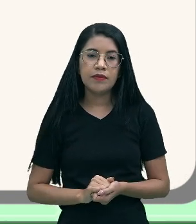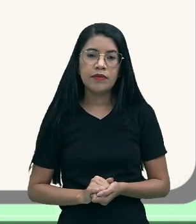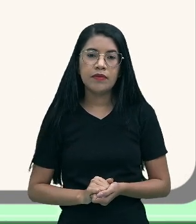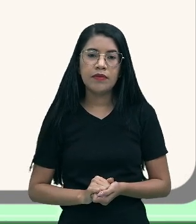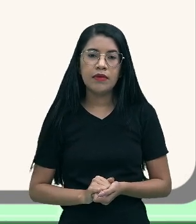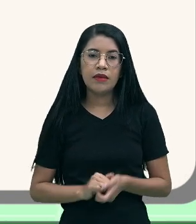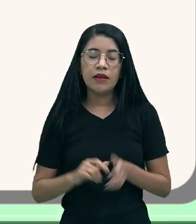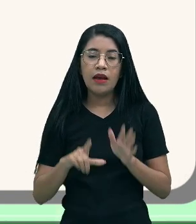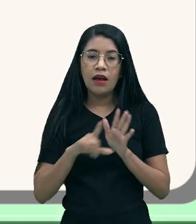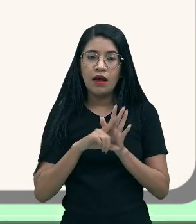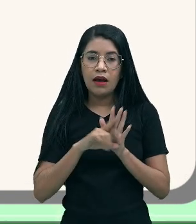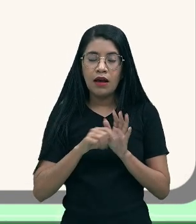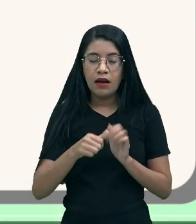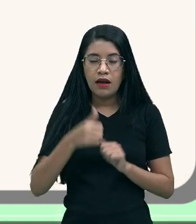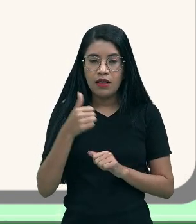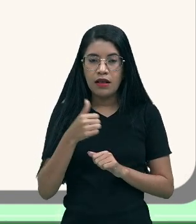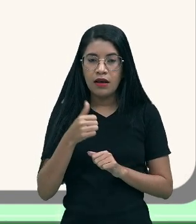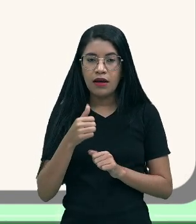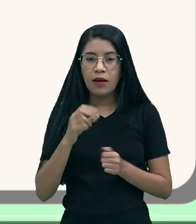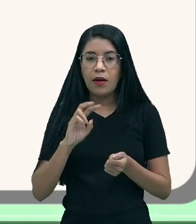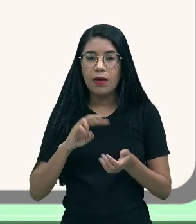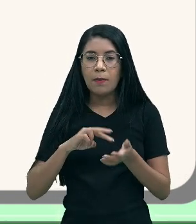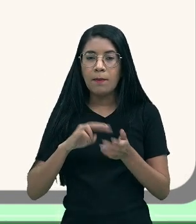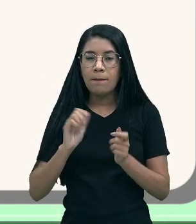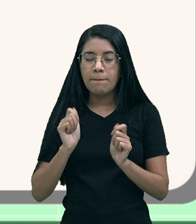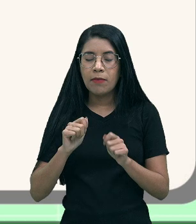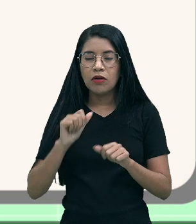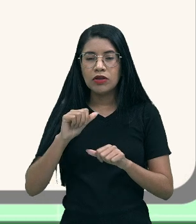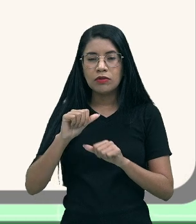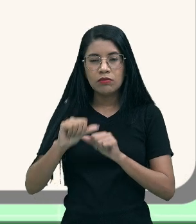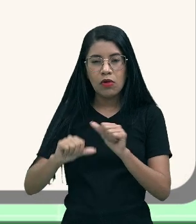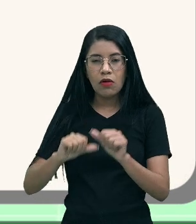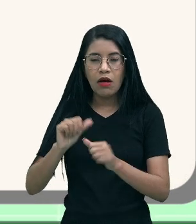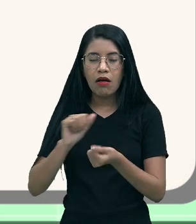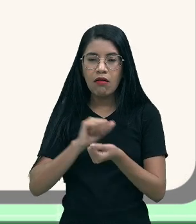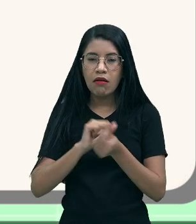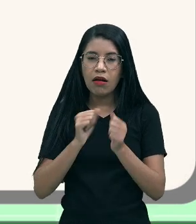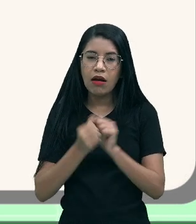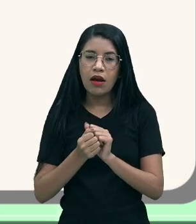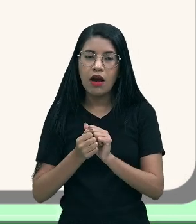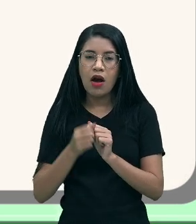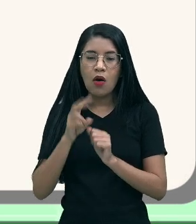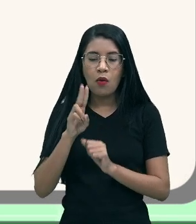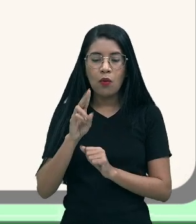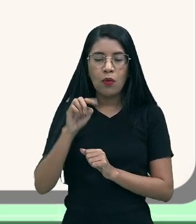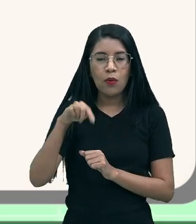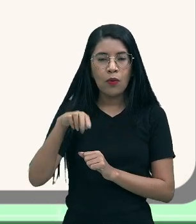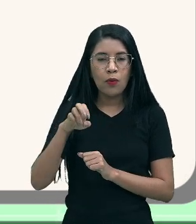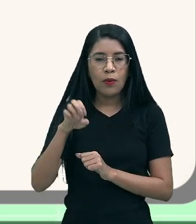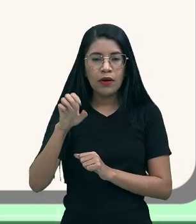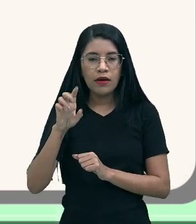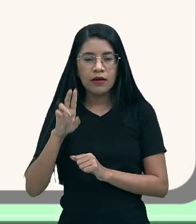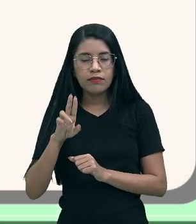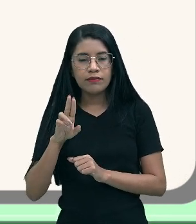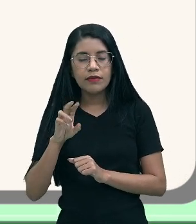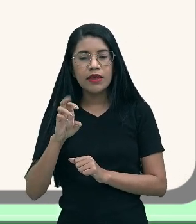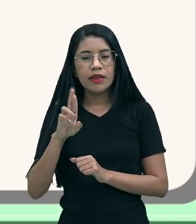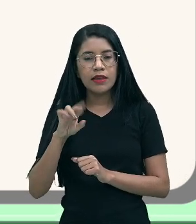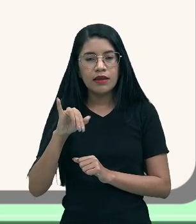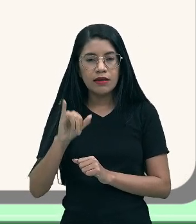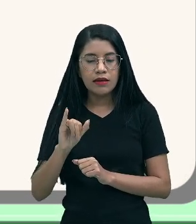de Ohm, ela se traduz numa frase aqui, ó, que a gente sempre diz, U que ri, né? Para